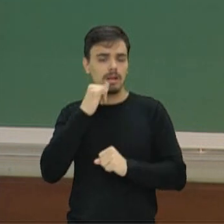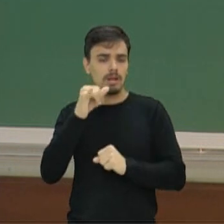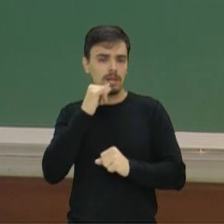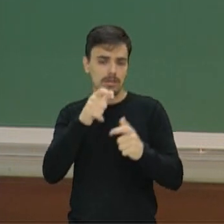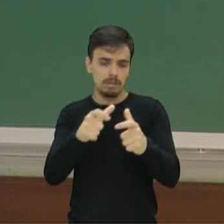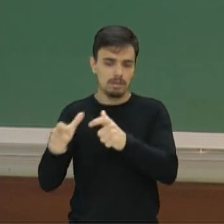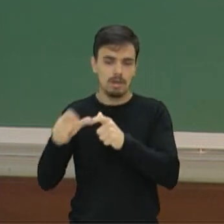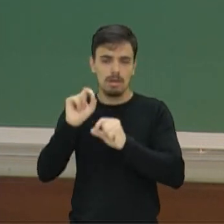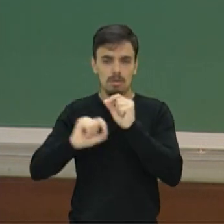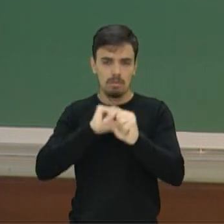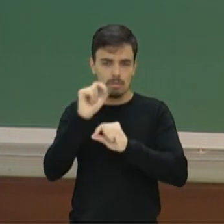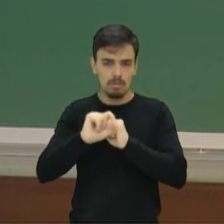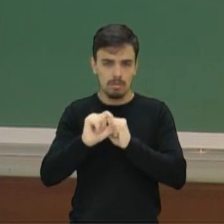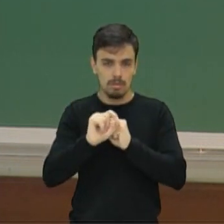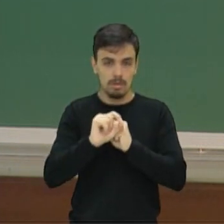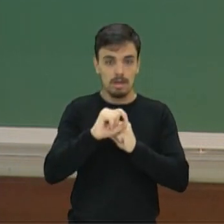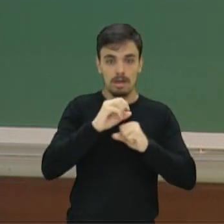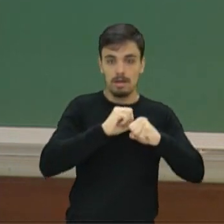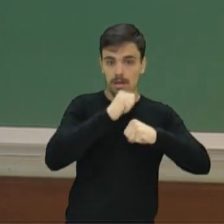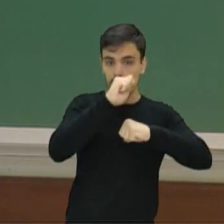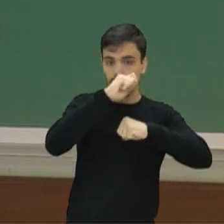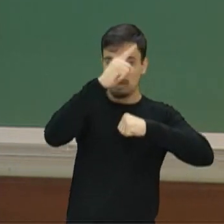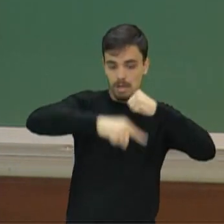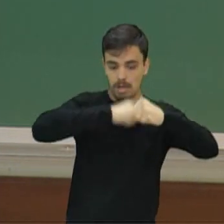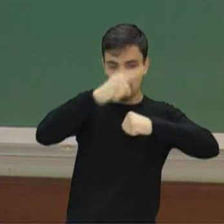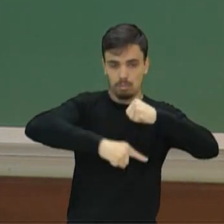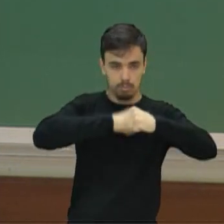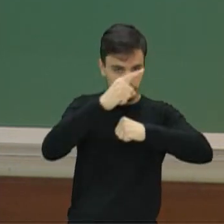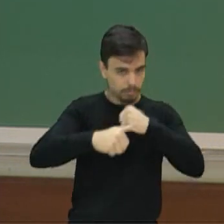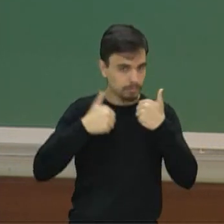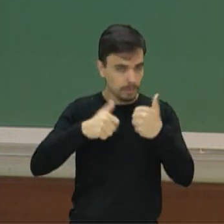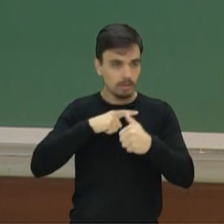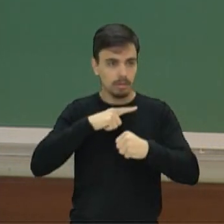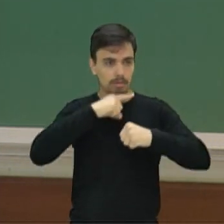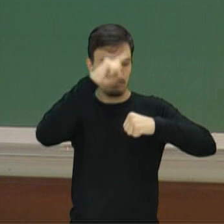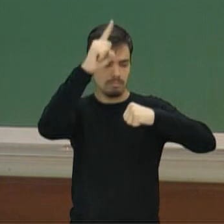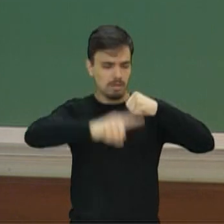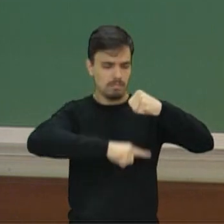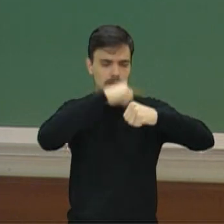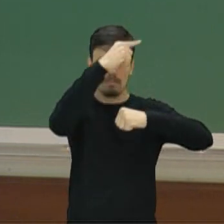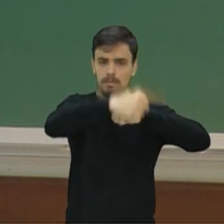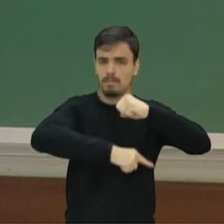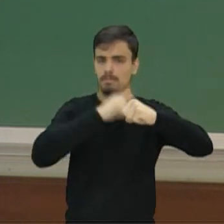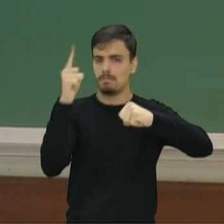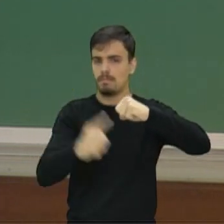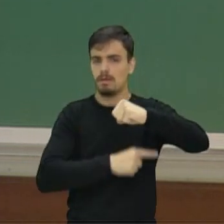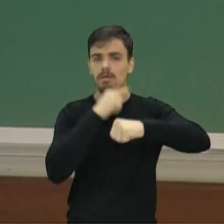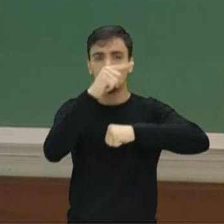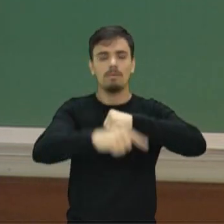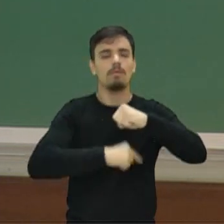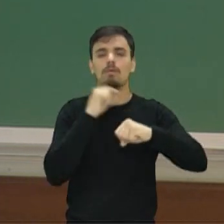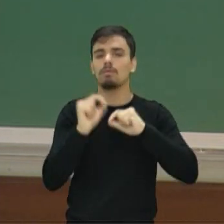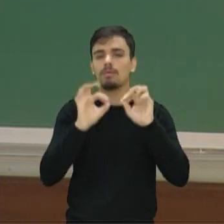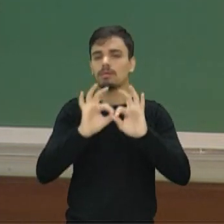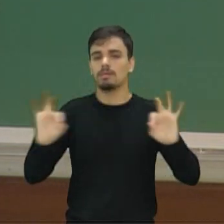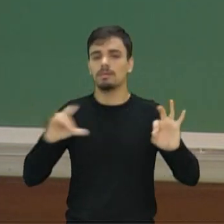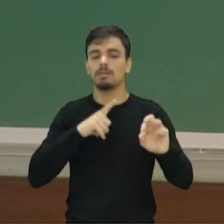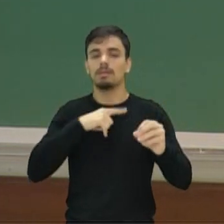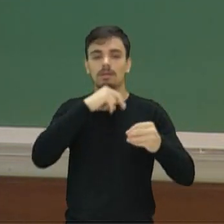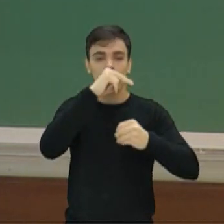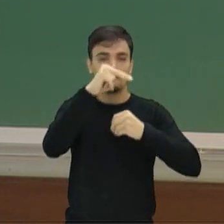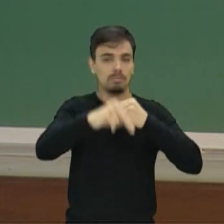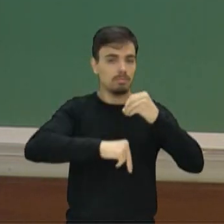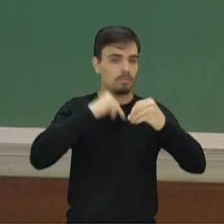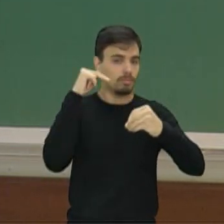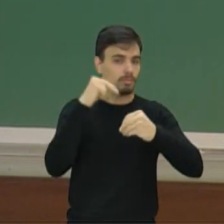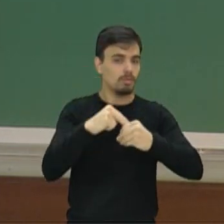ela é inerente ao estudo do átomo. Eu trago aqui para você um átomo bem simples. Nós temos o núcleo, você sabe